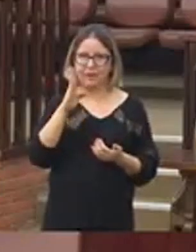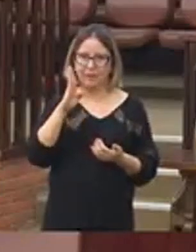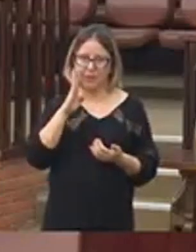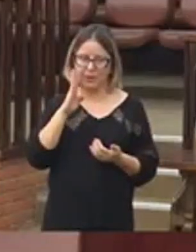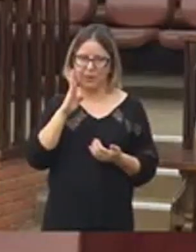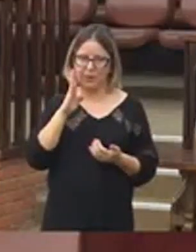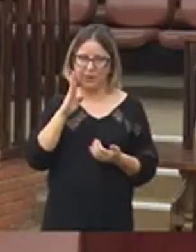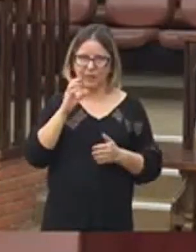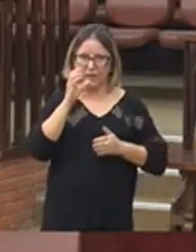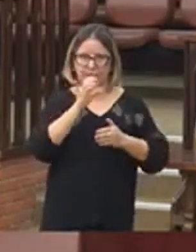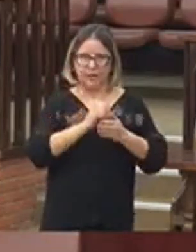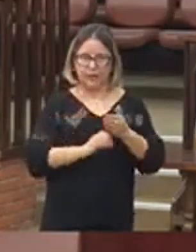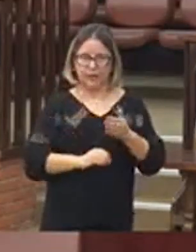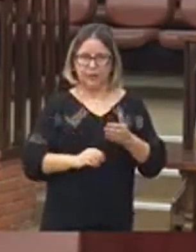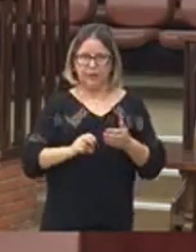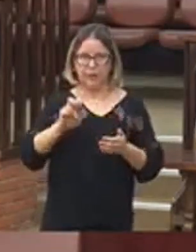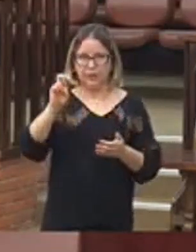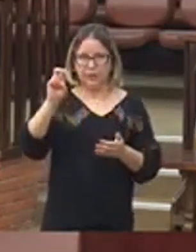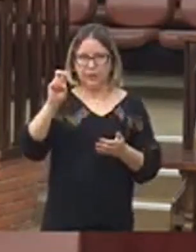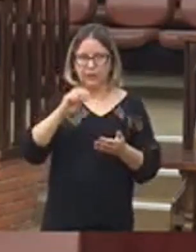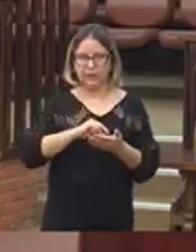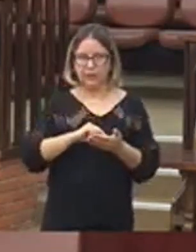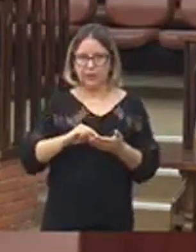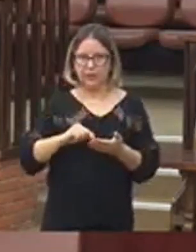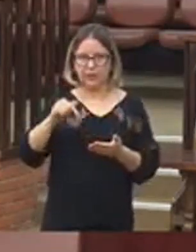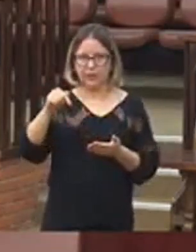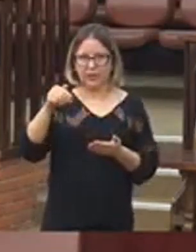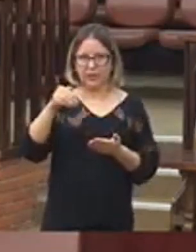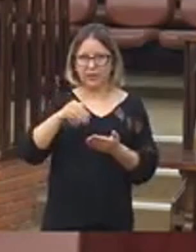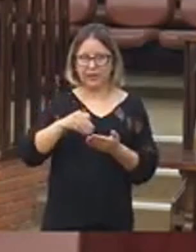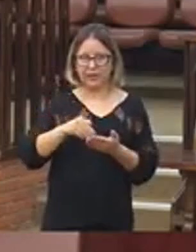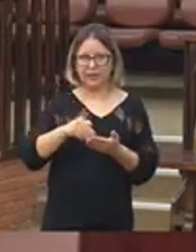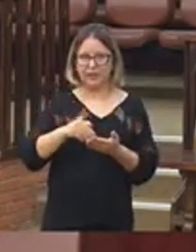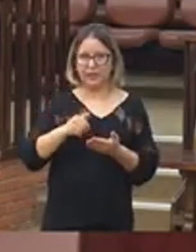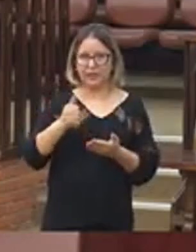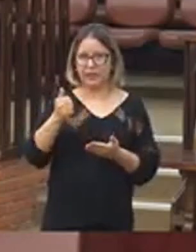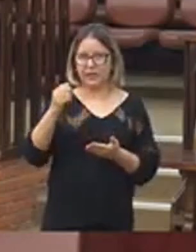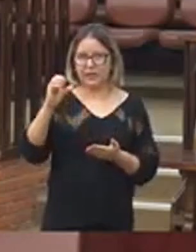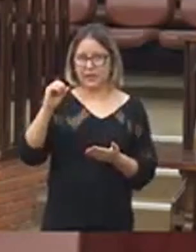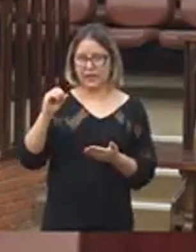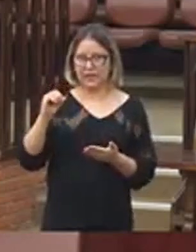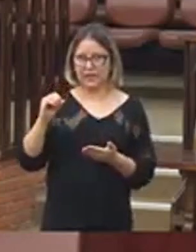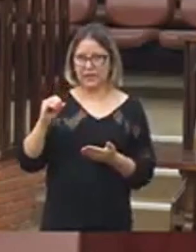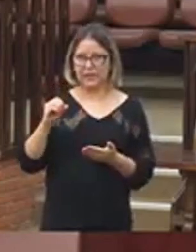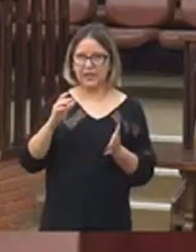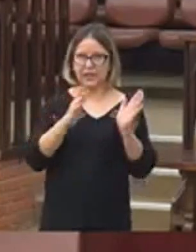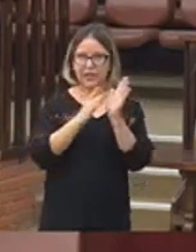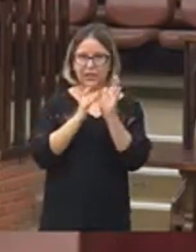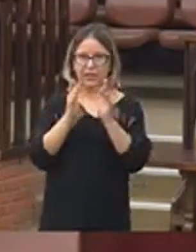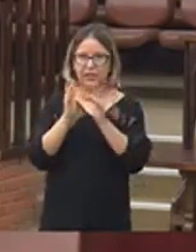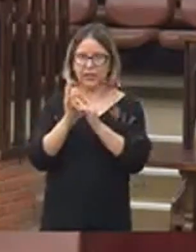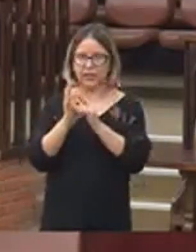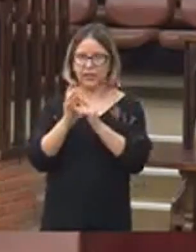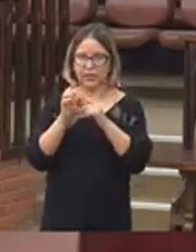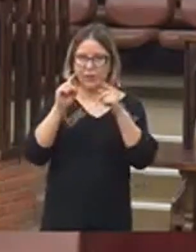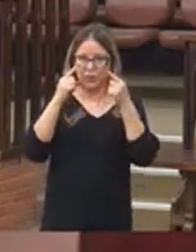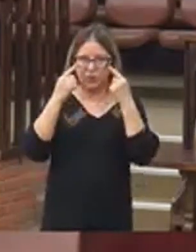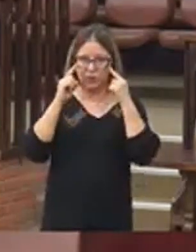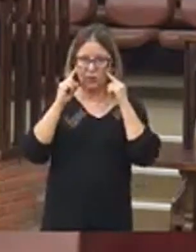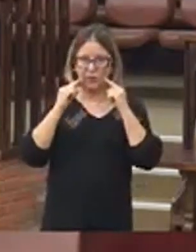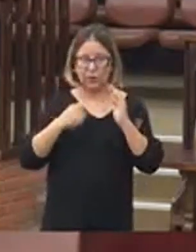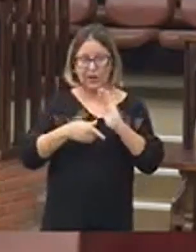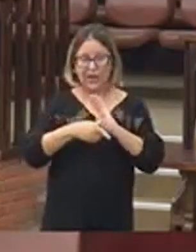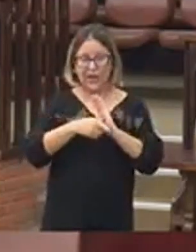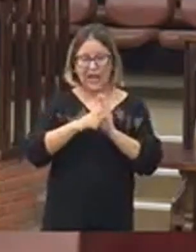10. Jesus chorou ao enfrentar a cruz. Antes da